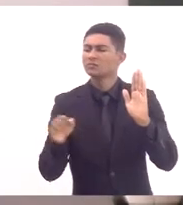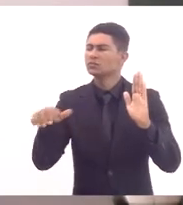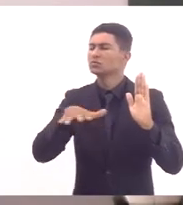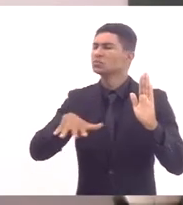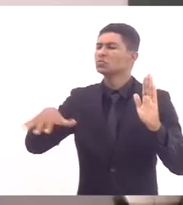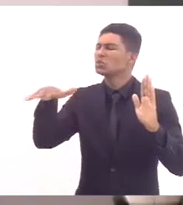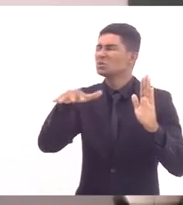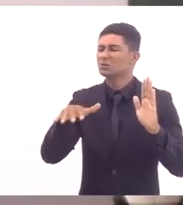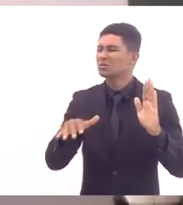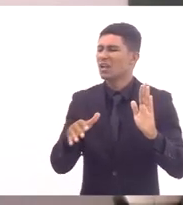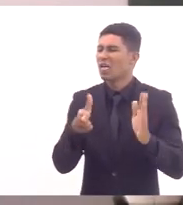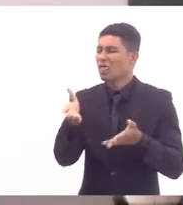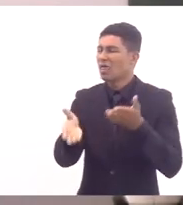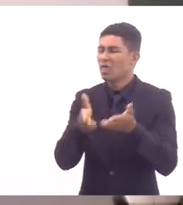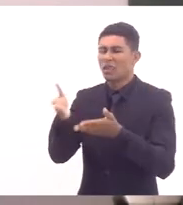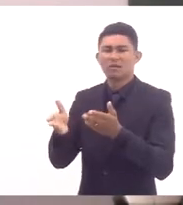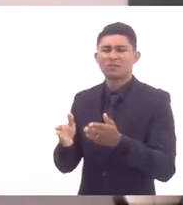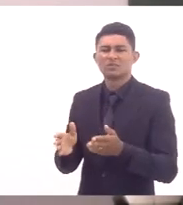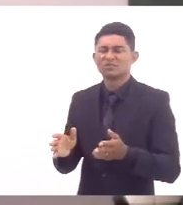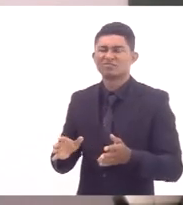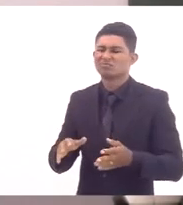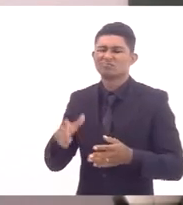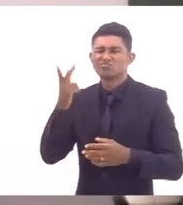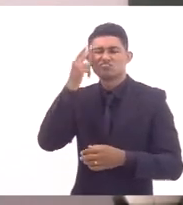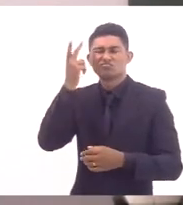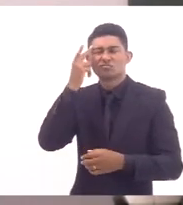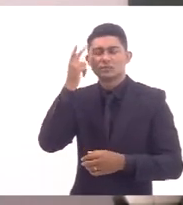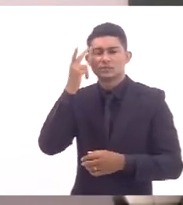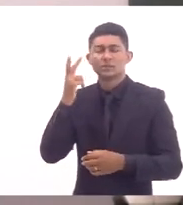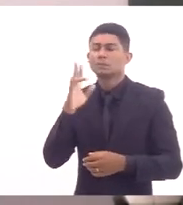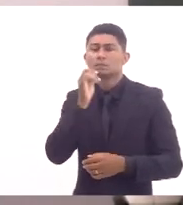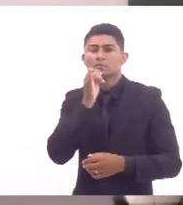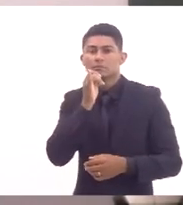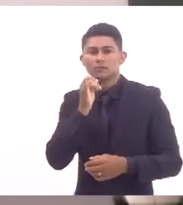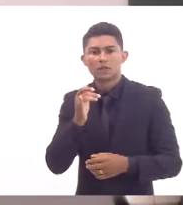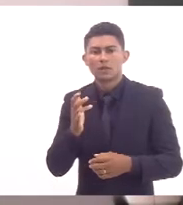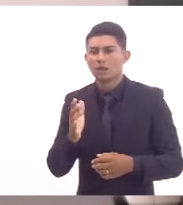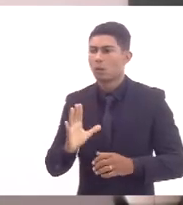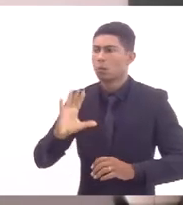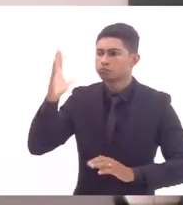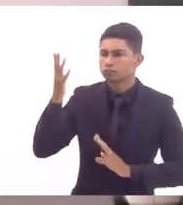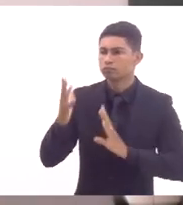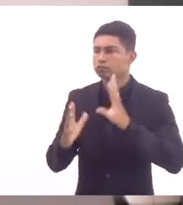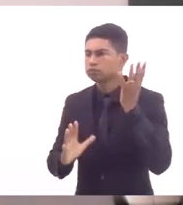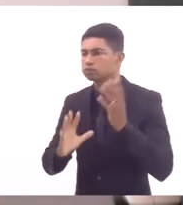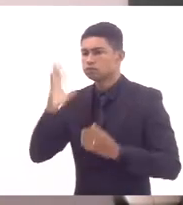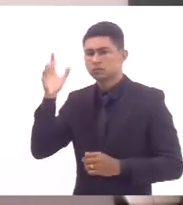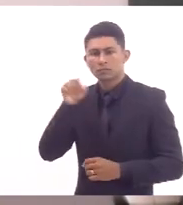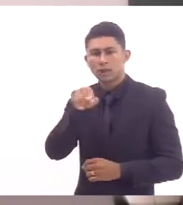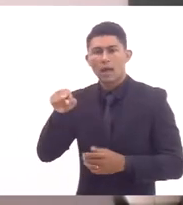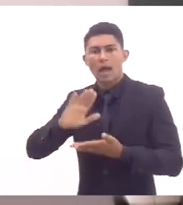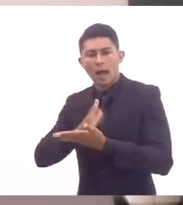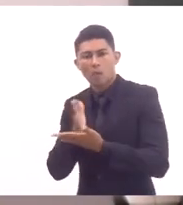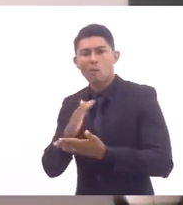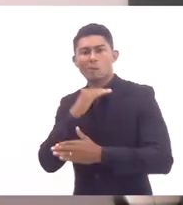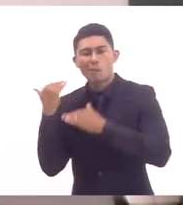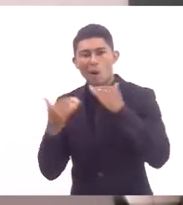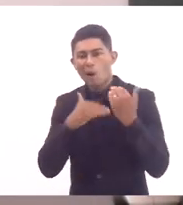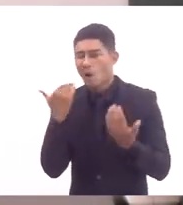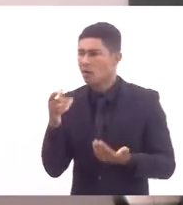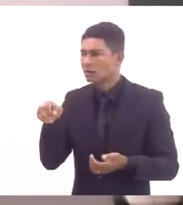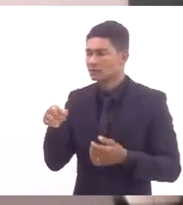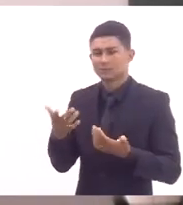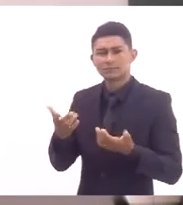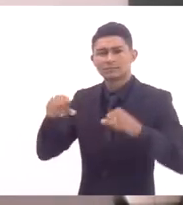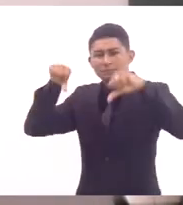não apresentasse situações e a morte o adoecimento acometendo parcelas da população de formas diferentes Então